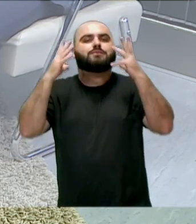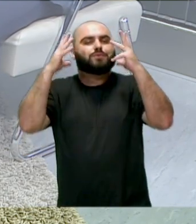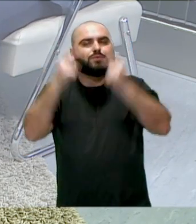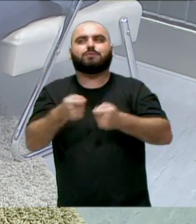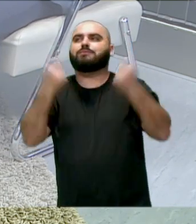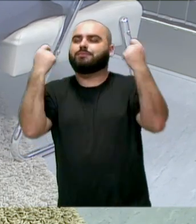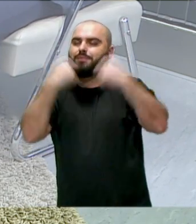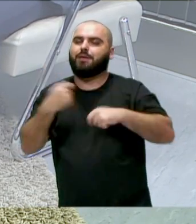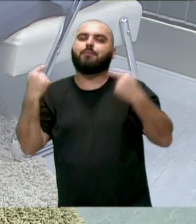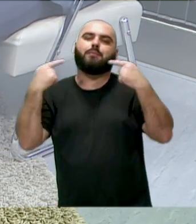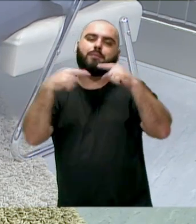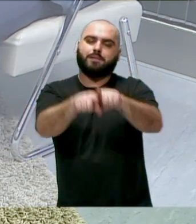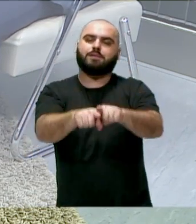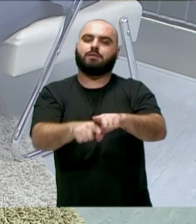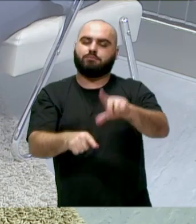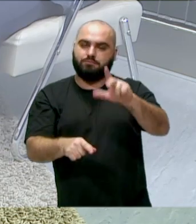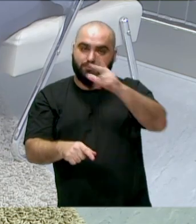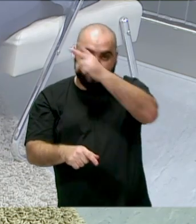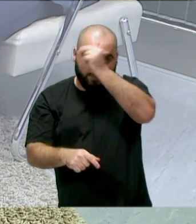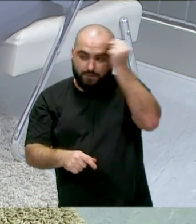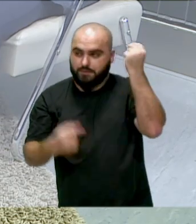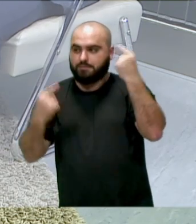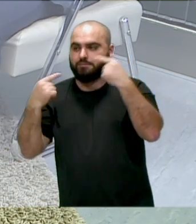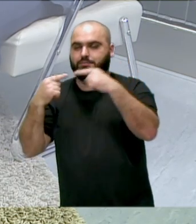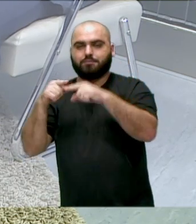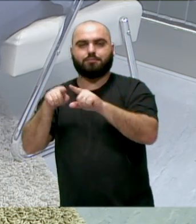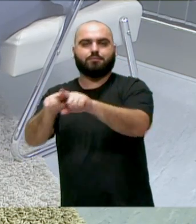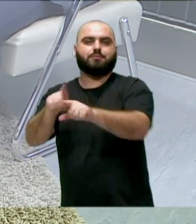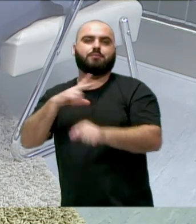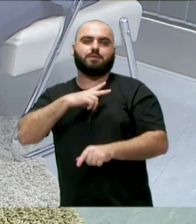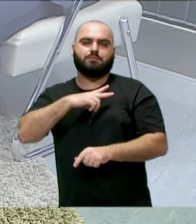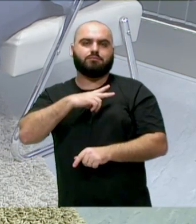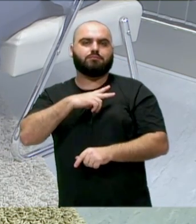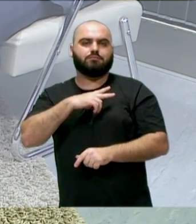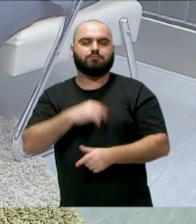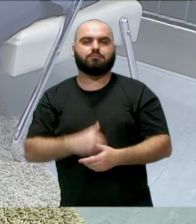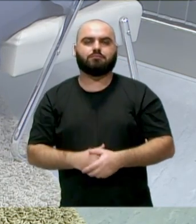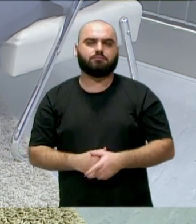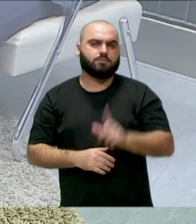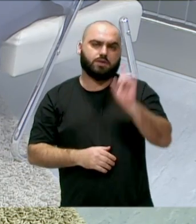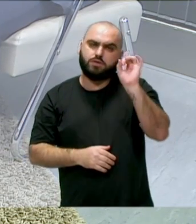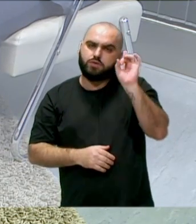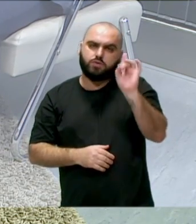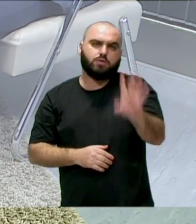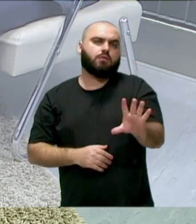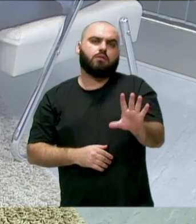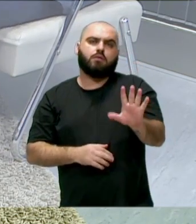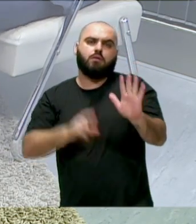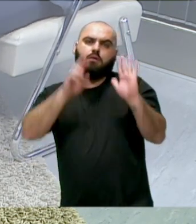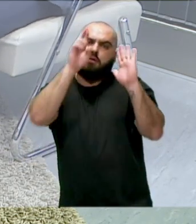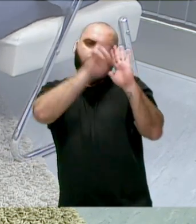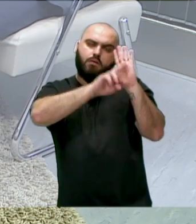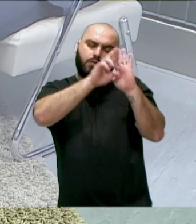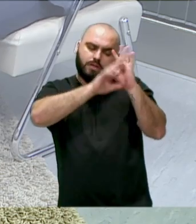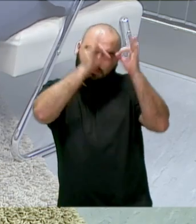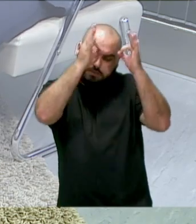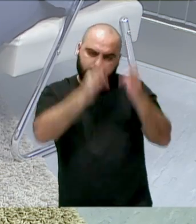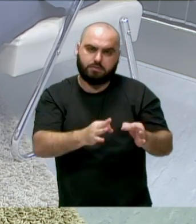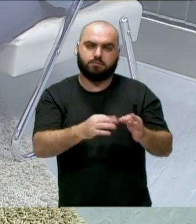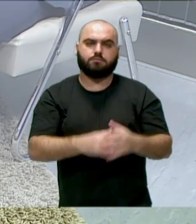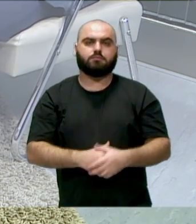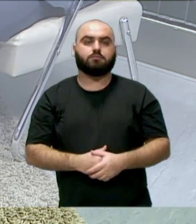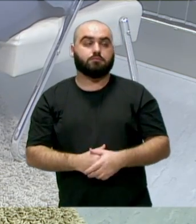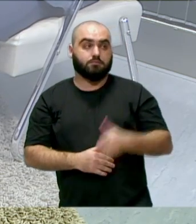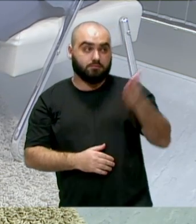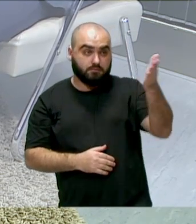ter uma parceria público-privada. Nós temos empresários que querem ajudar. Então, é só regulamentar de forma correta. O senhor está tentando levantar